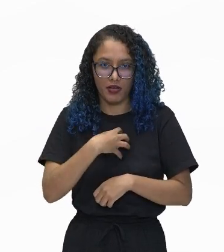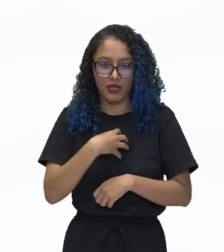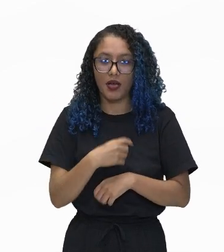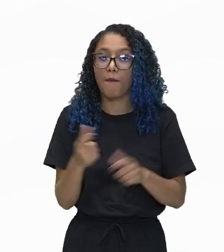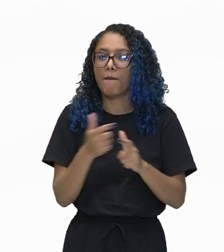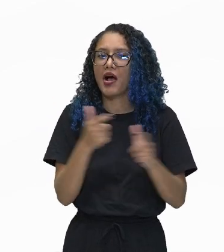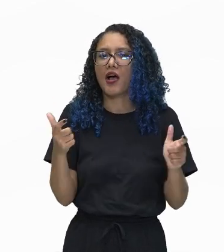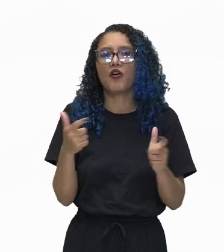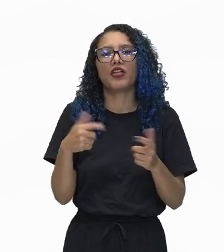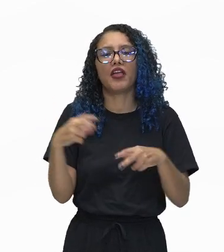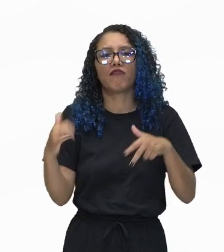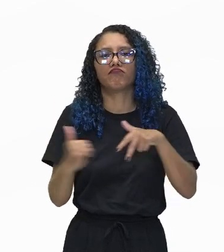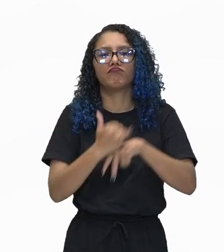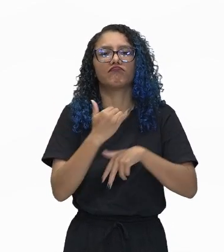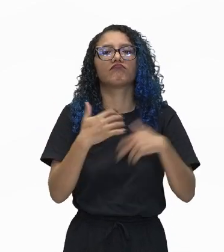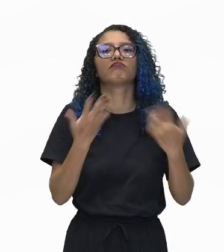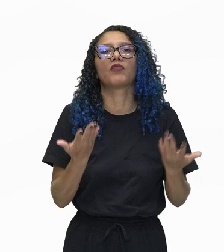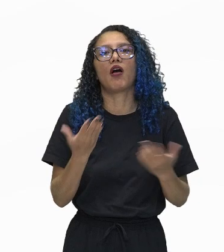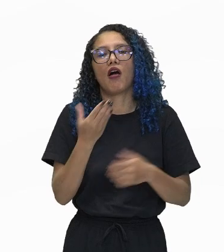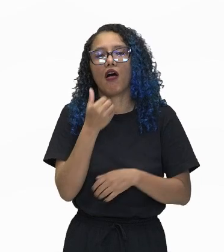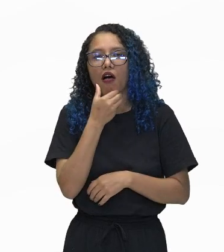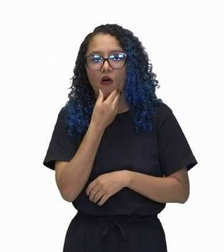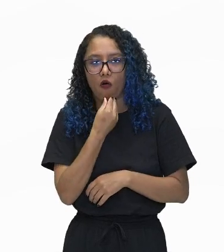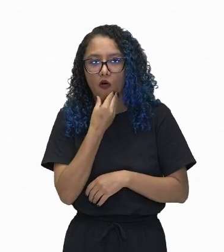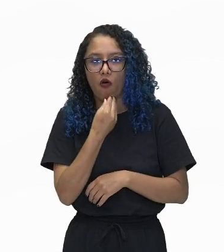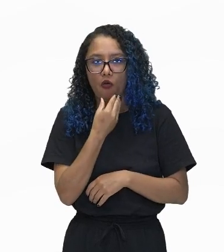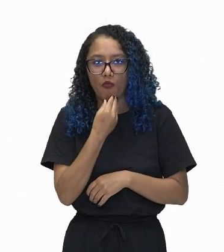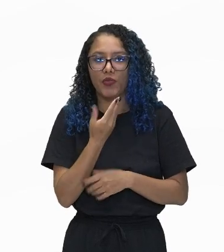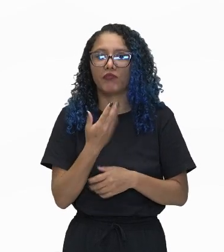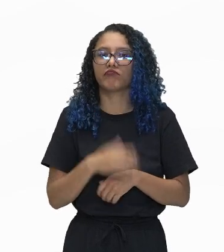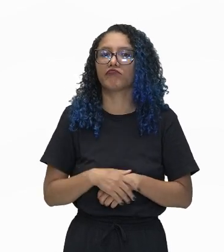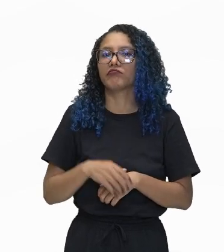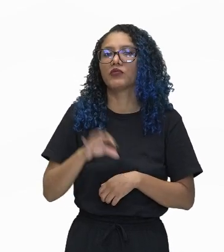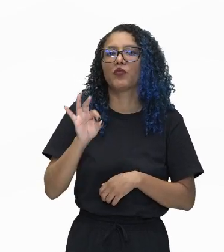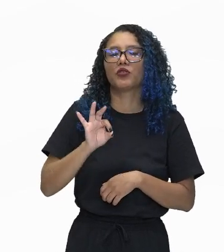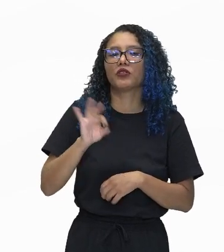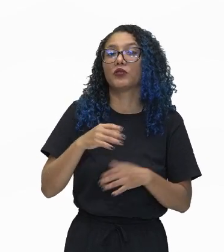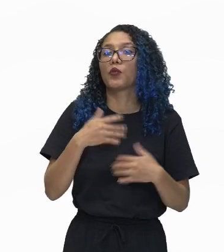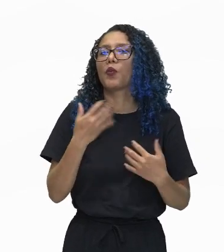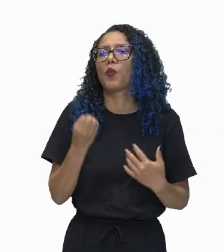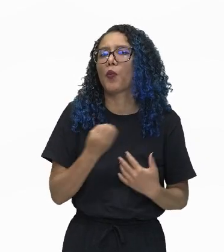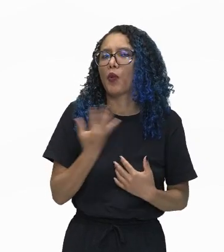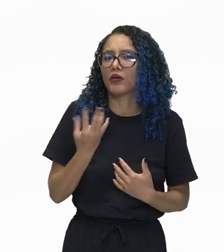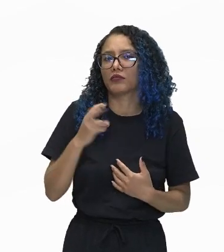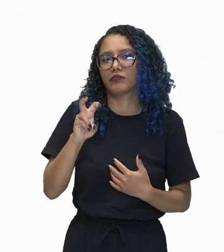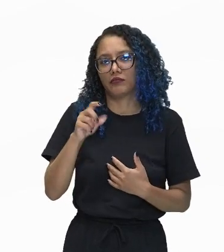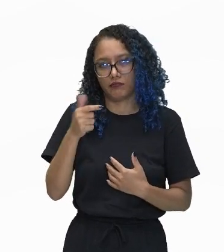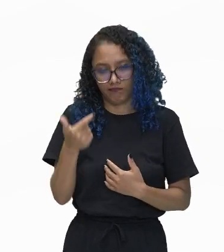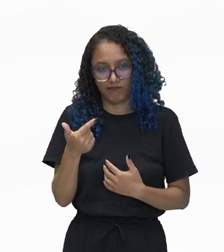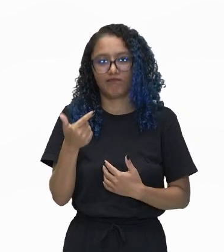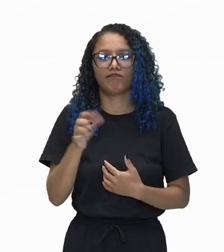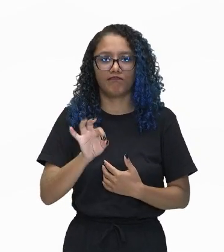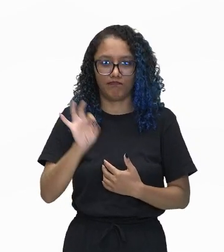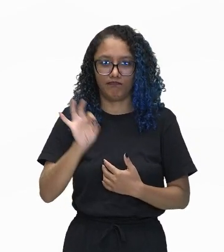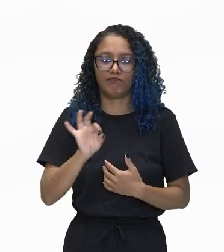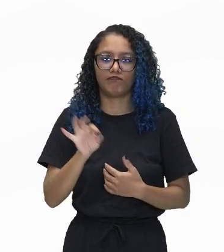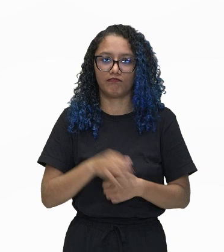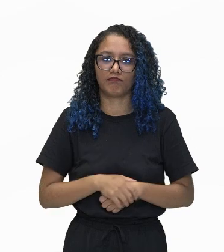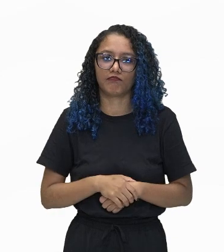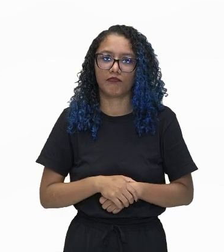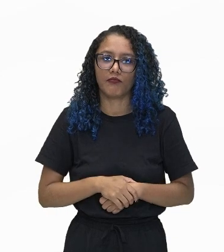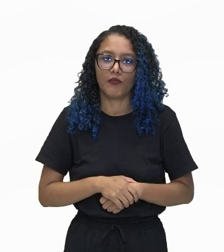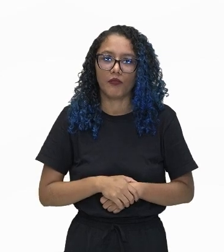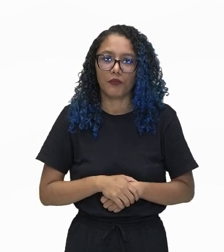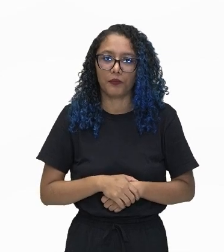sexo masculino, correspondendo a 52% dos assassinatos. Então, para a